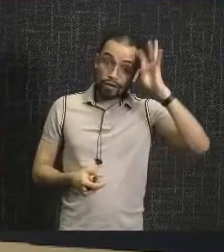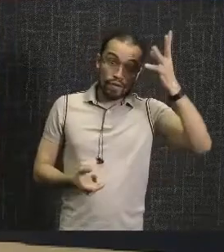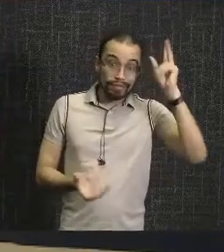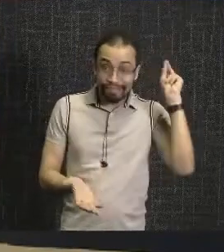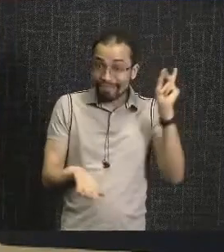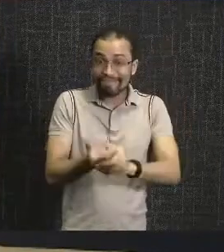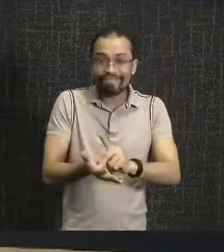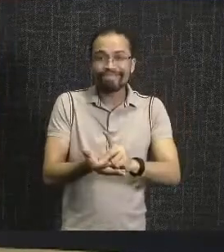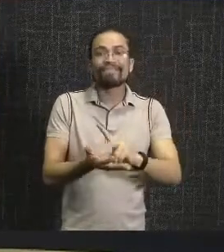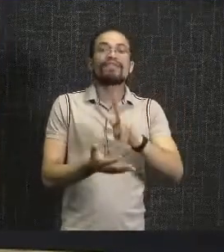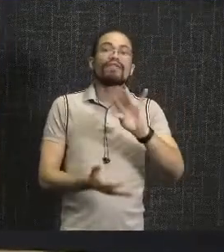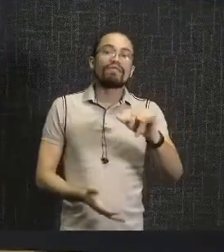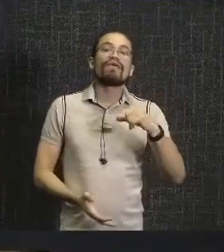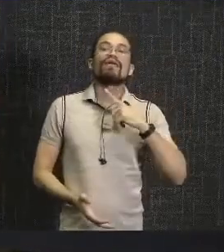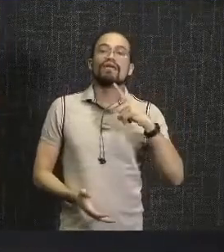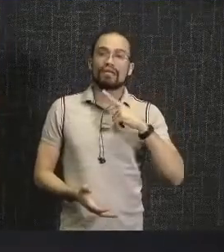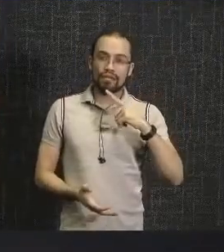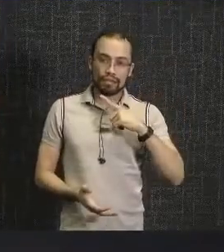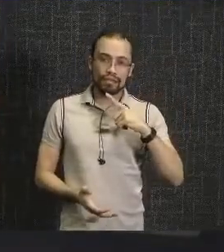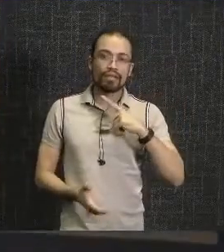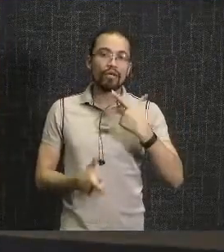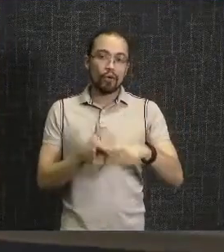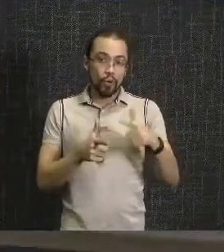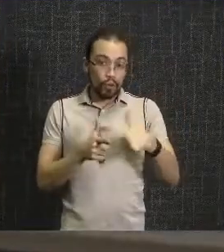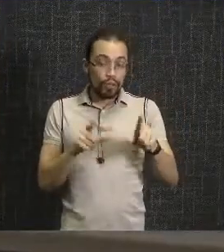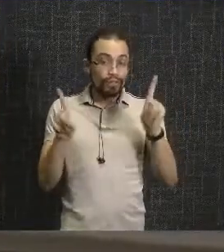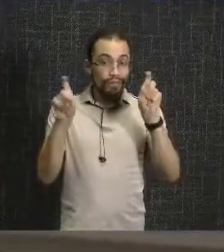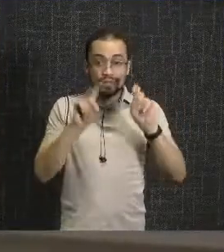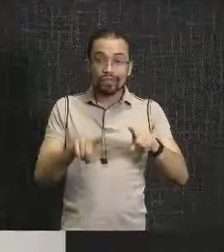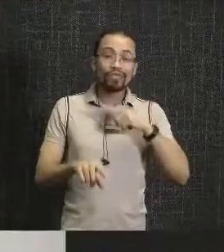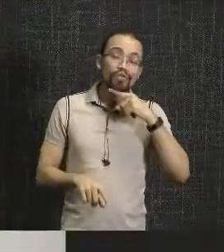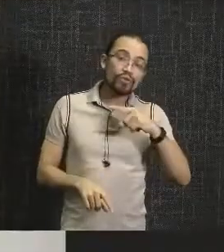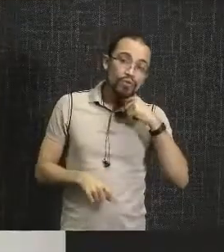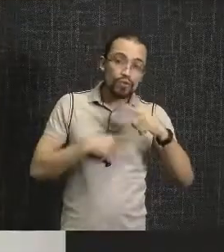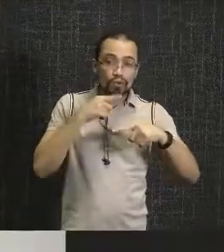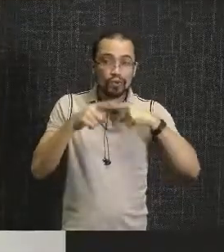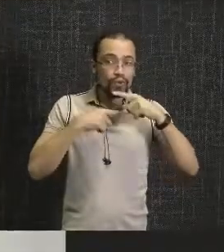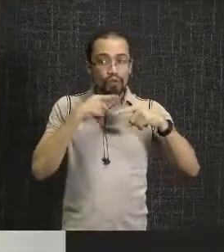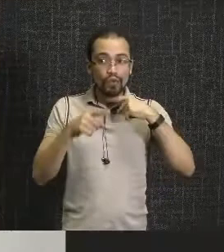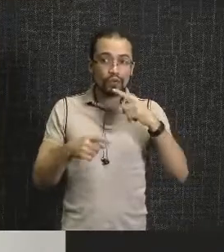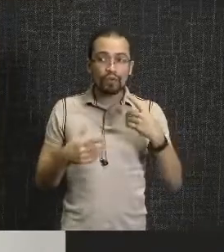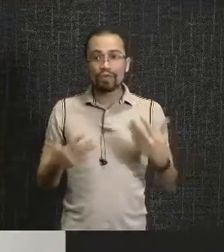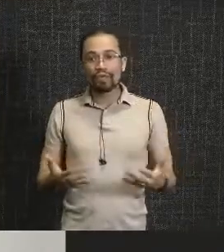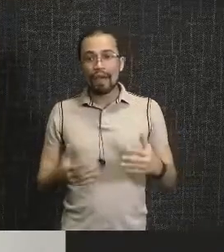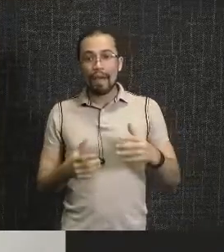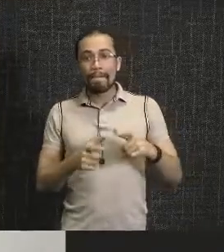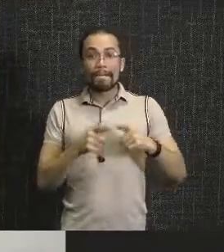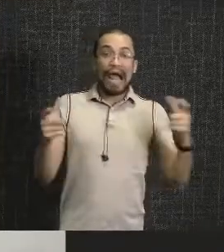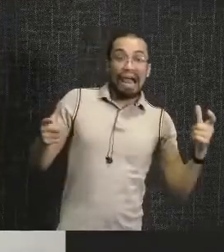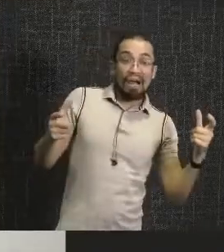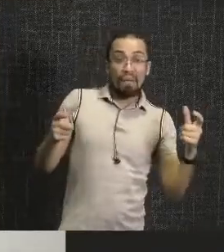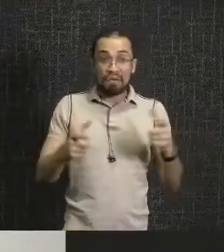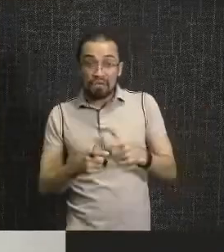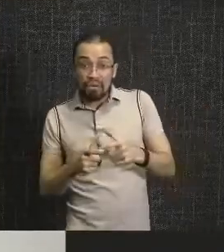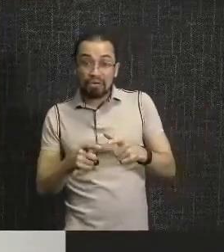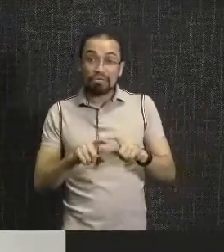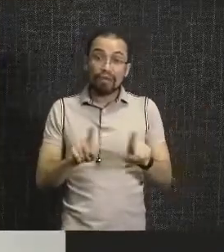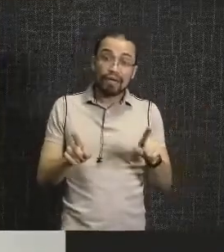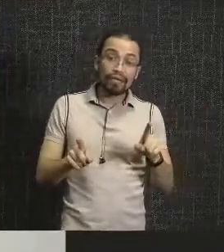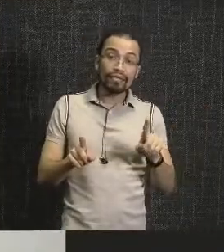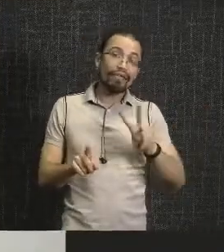você ainda vai ter um grau de incerteza maior ou menor, e isso, de alguma maneira, vai dificultar a